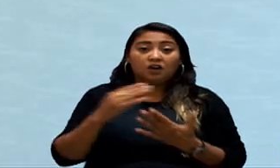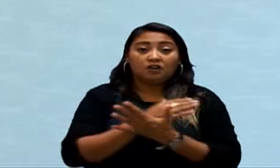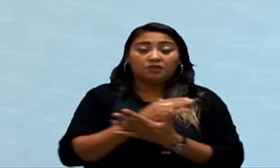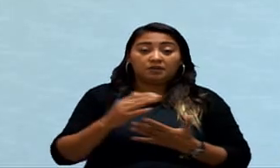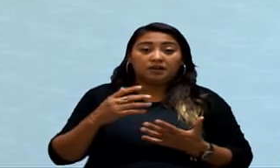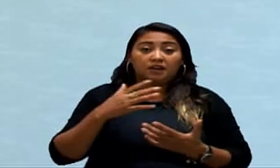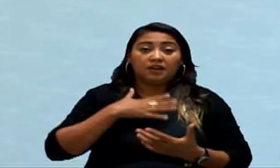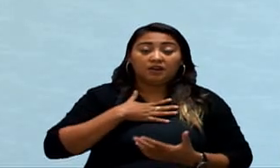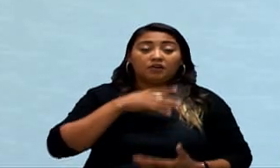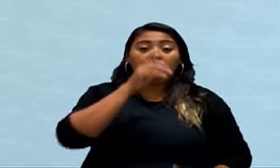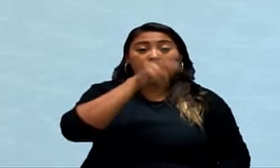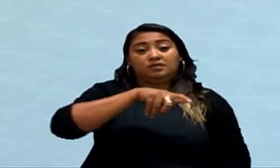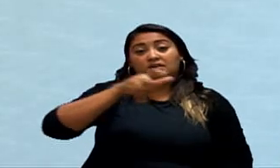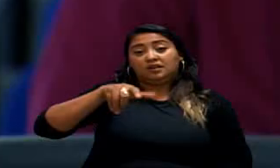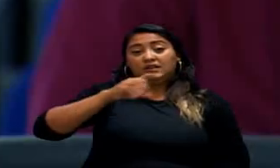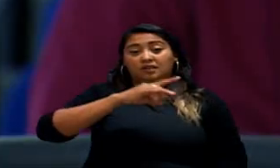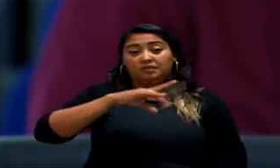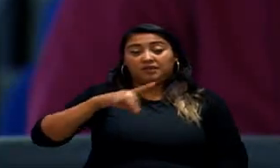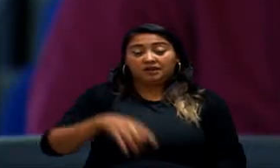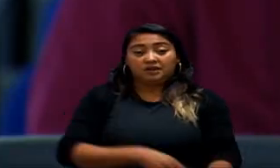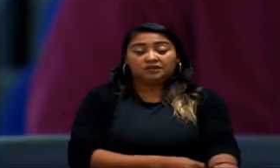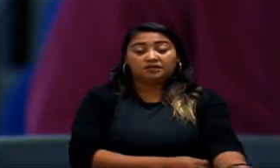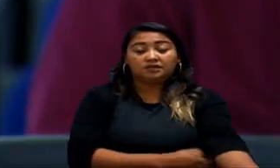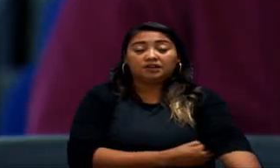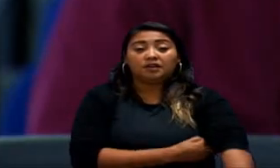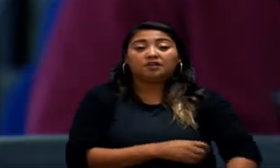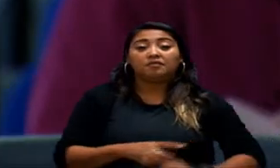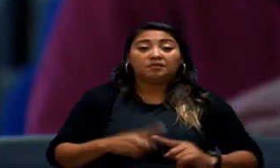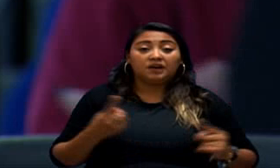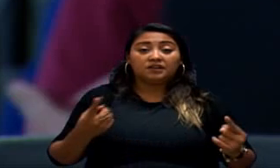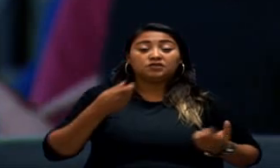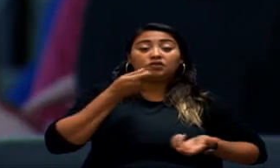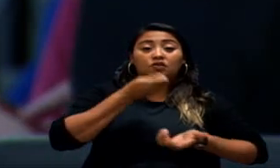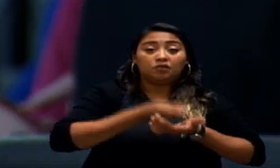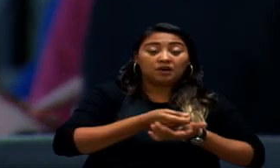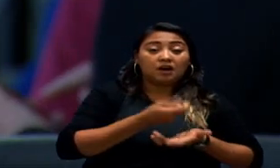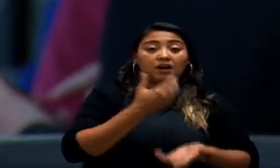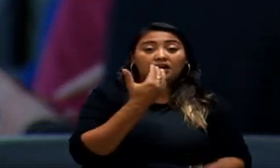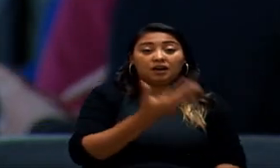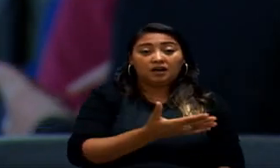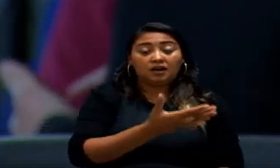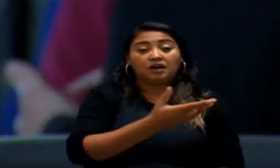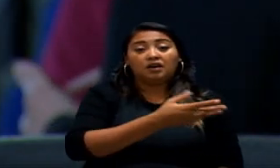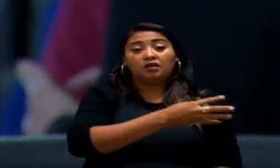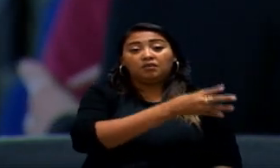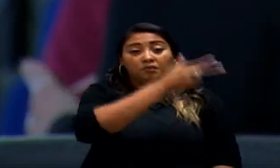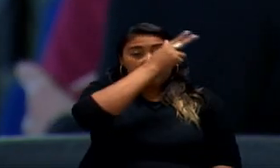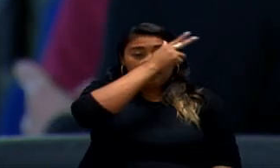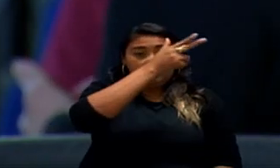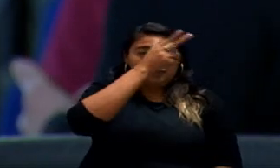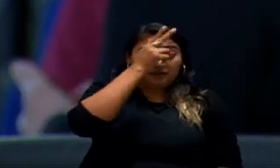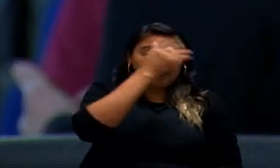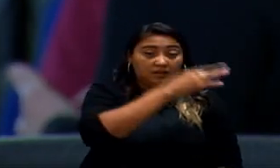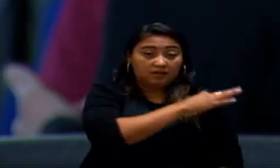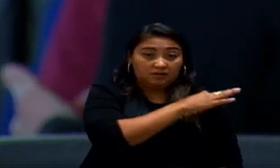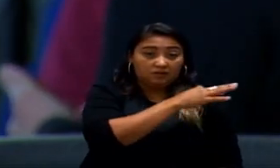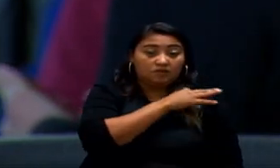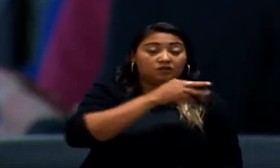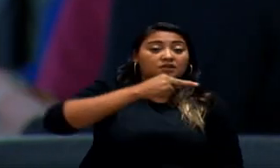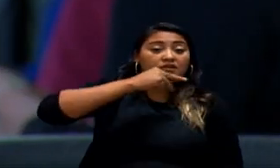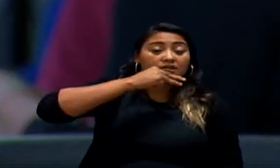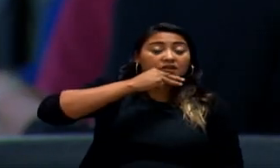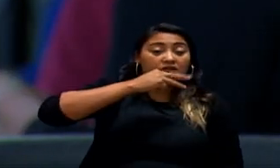prefeitura. Eu sou independente, vereadora. Mas cobrar o prefeito Rodrigo Manga e o secretário para que a gente não